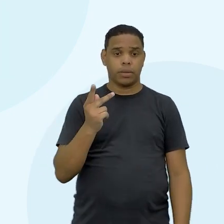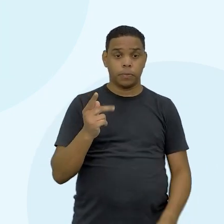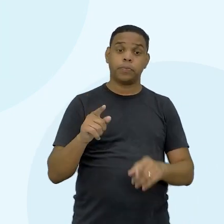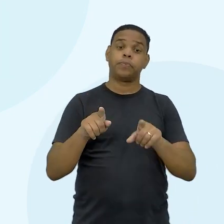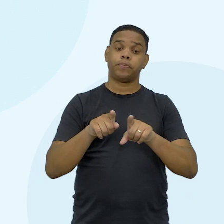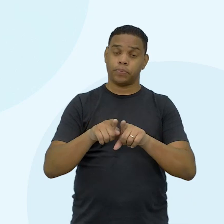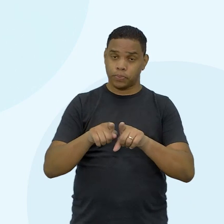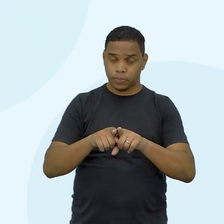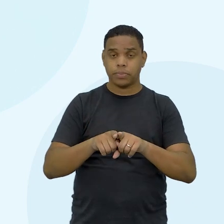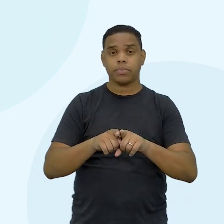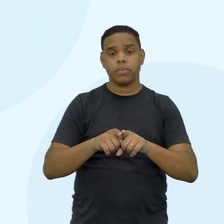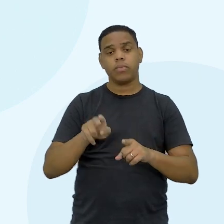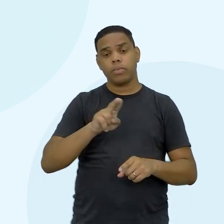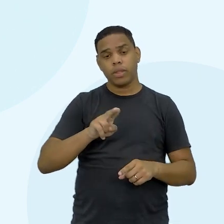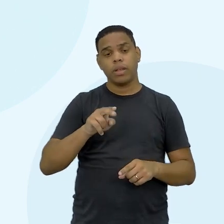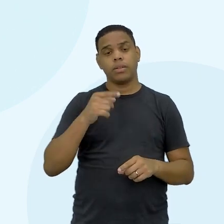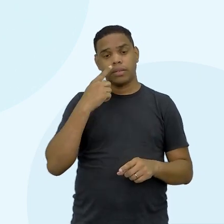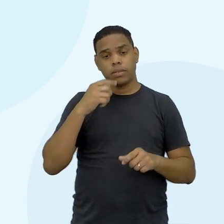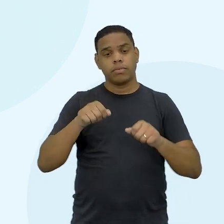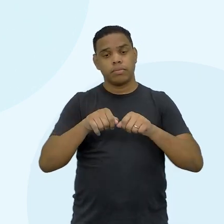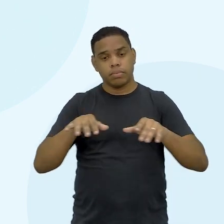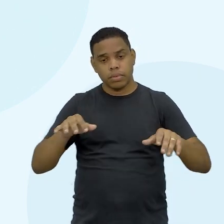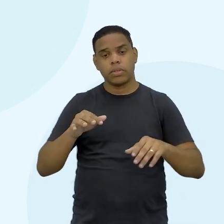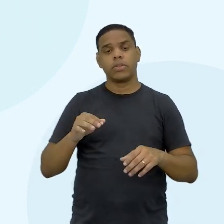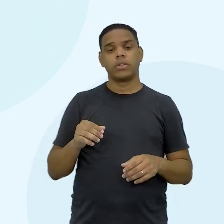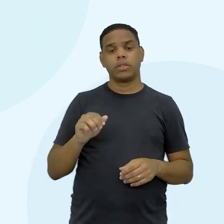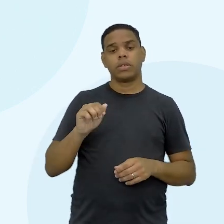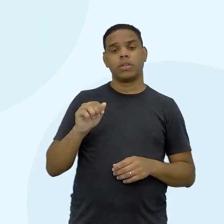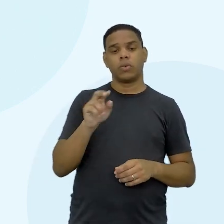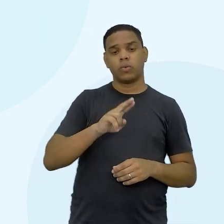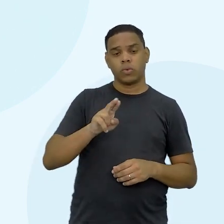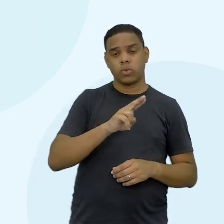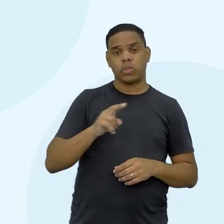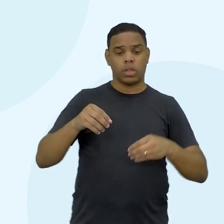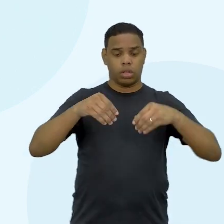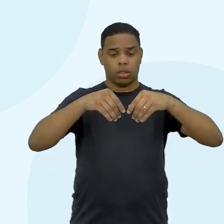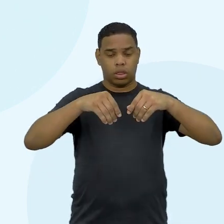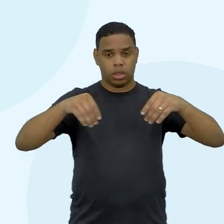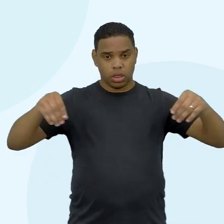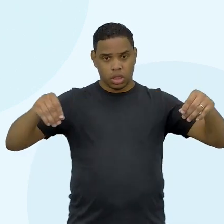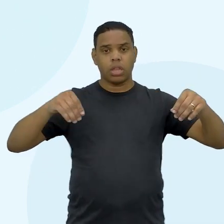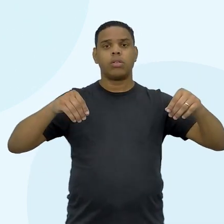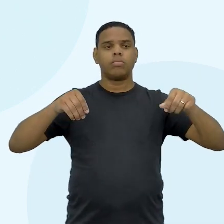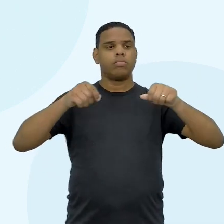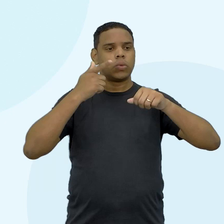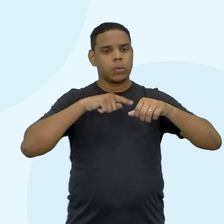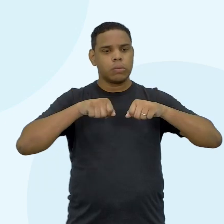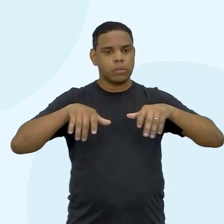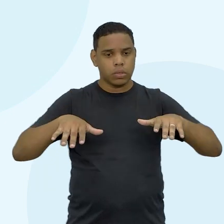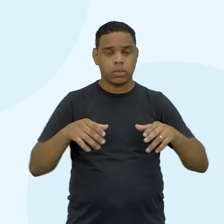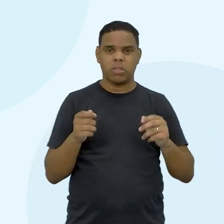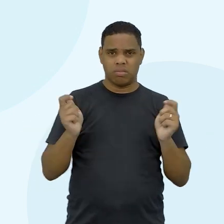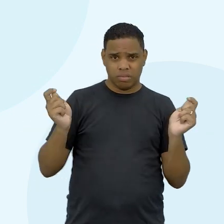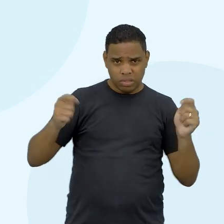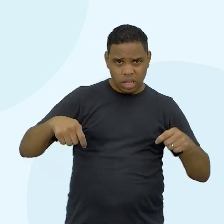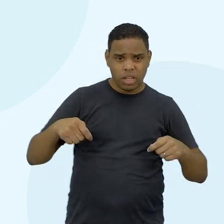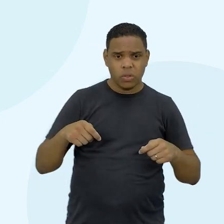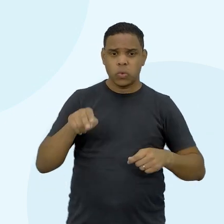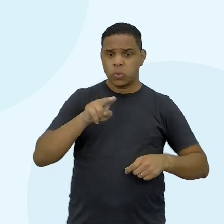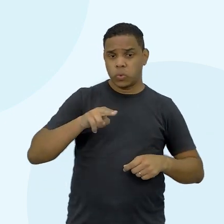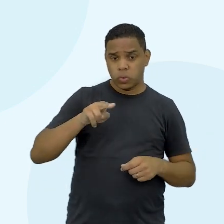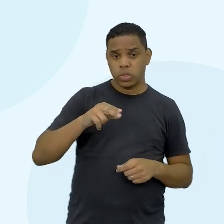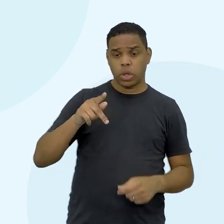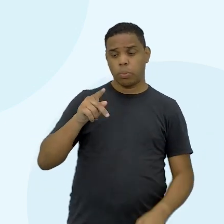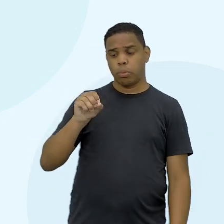também para que haja aí, olha, uma dispersão da fração argilosa, para que esse solo não fique aí tão compacto. É possível a aplicação